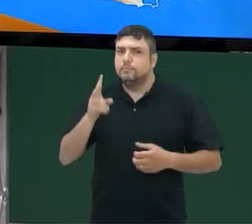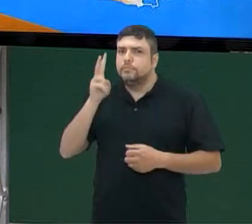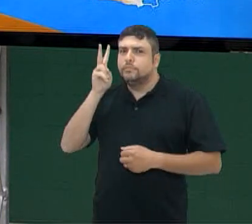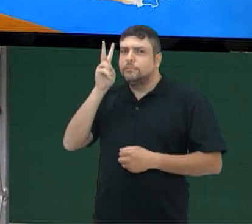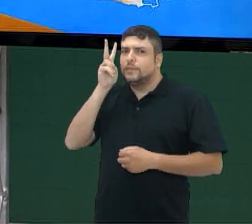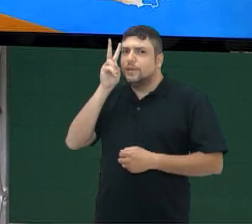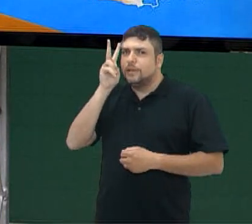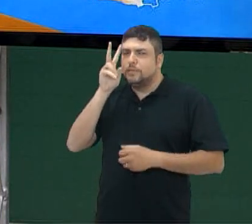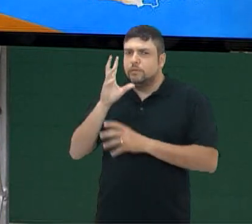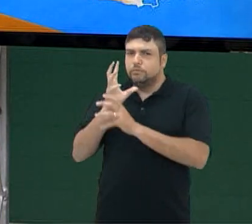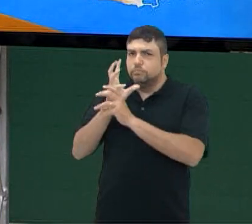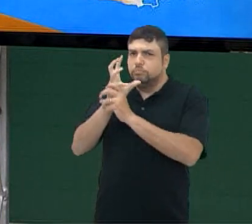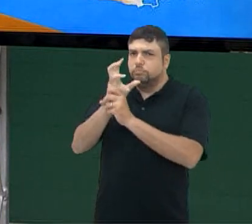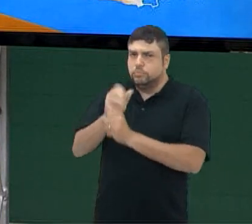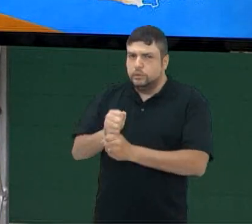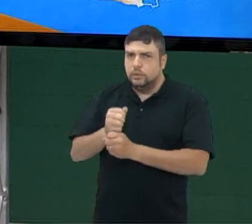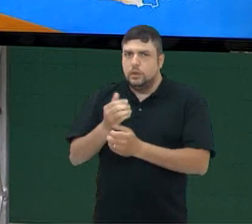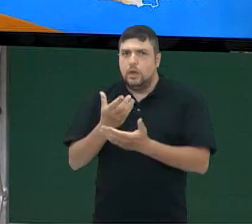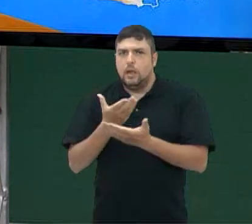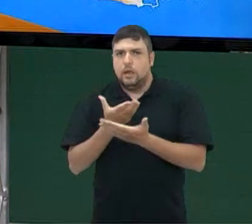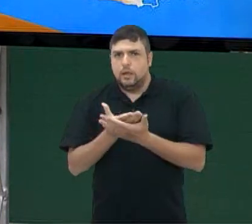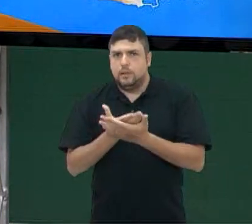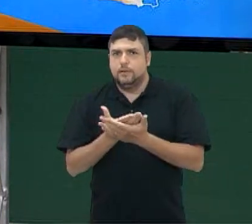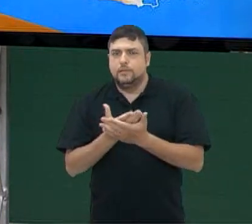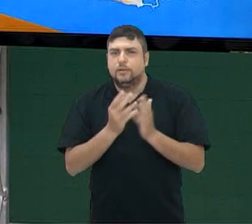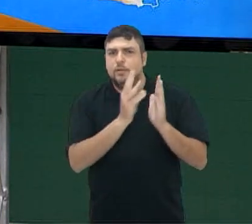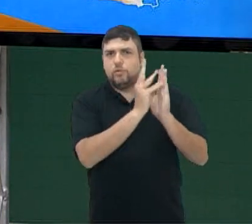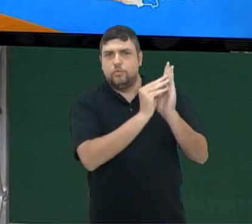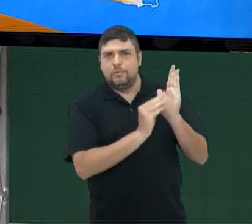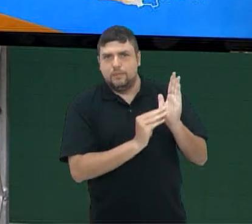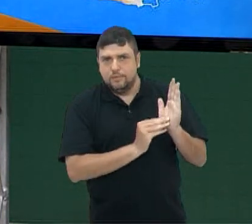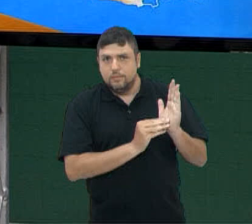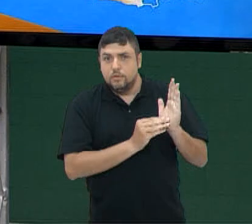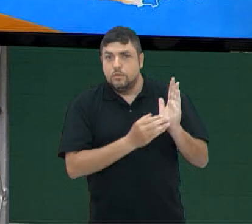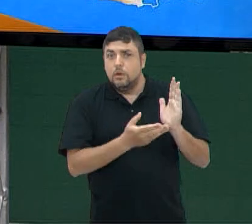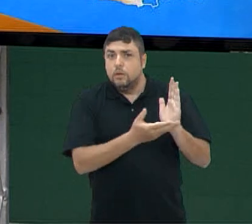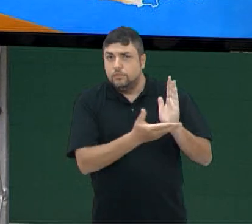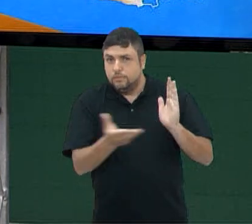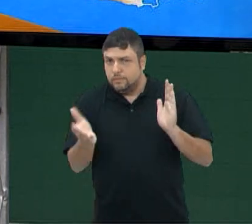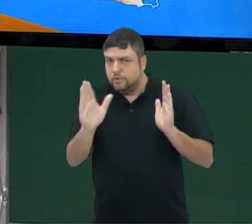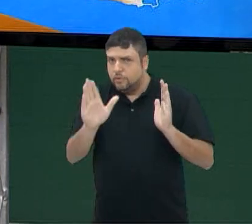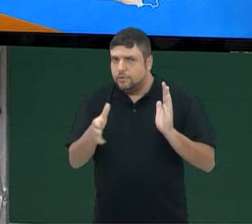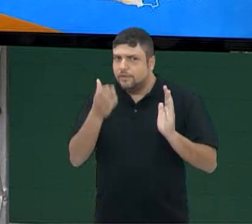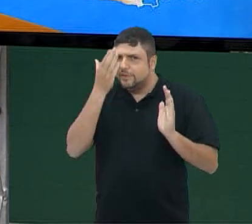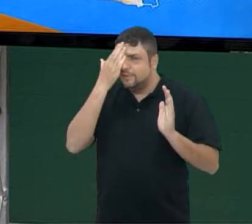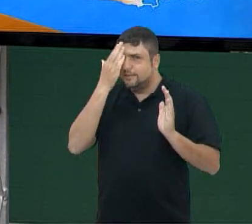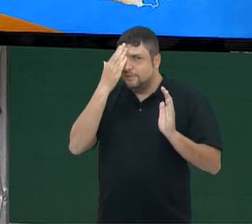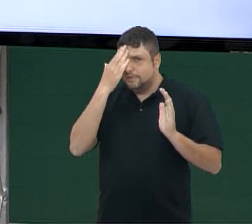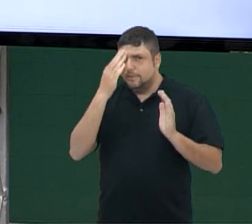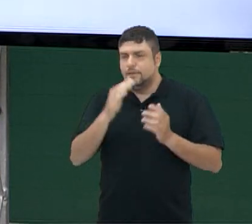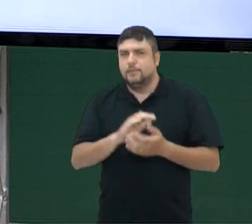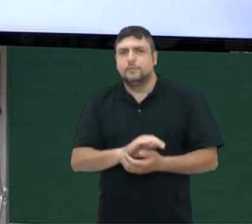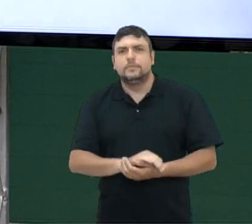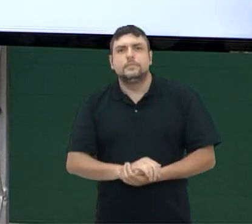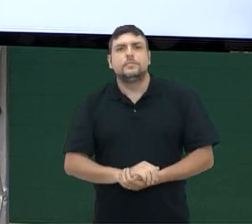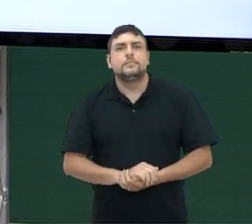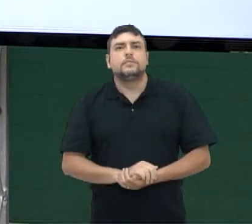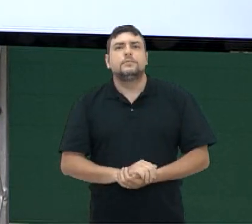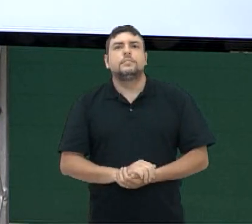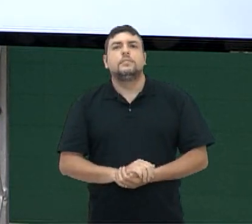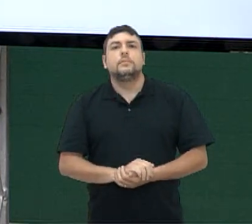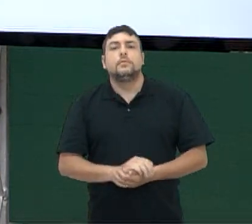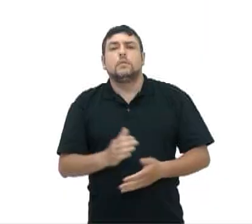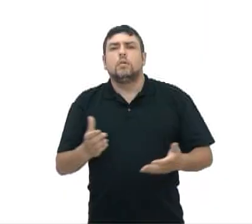que são aulas de retomada, essas últimas aulas agora, então coisas que já vimos em outras aulas, é só uma retomada.